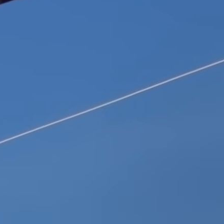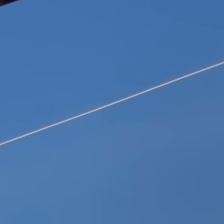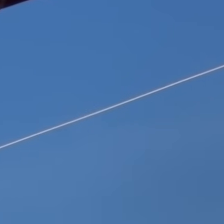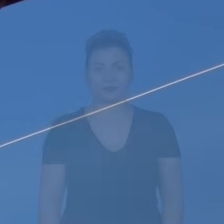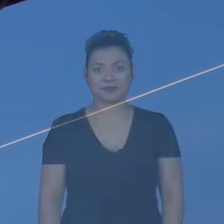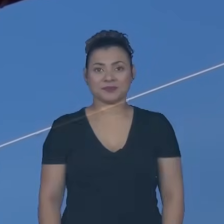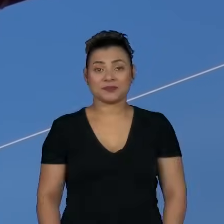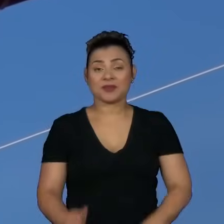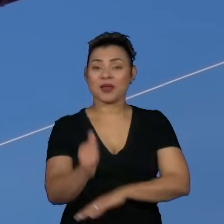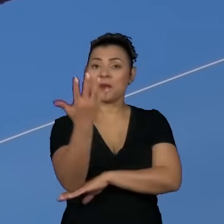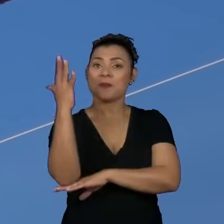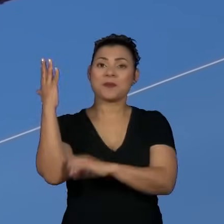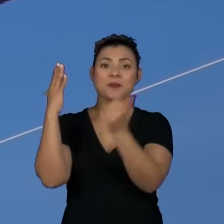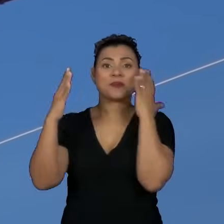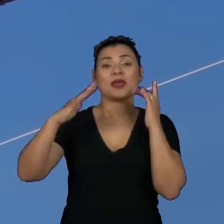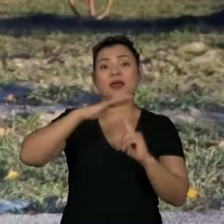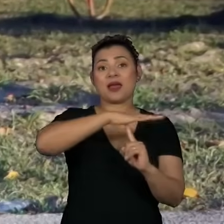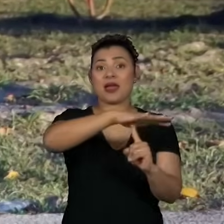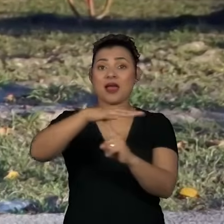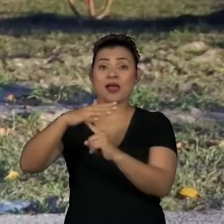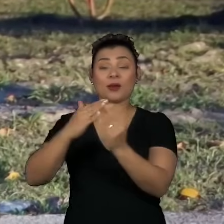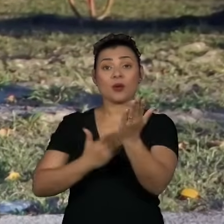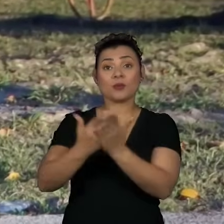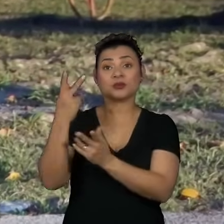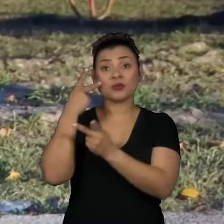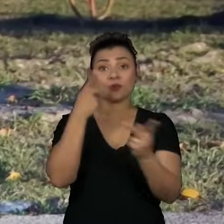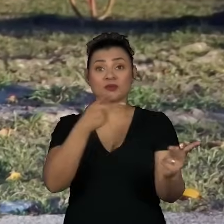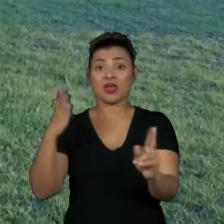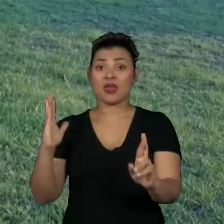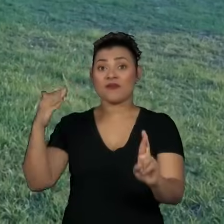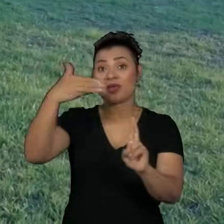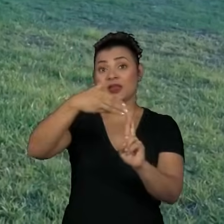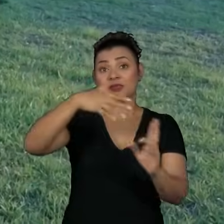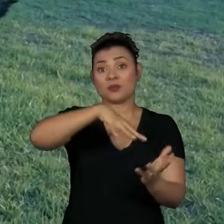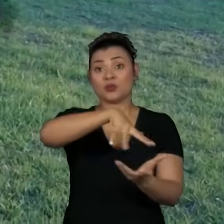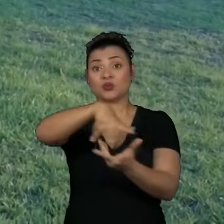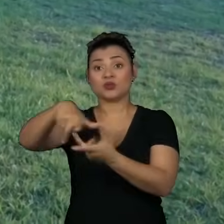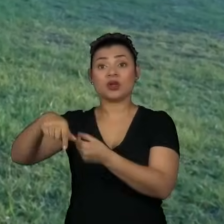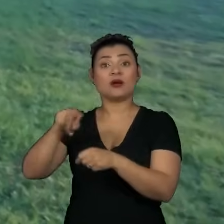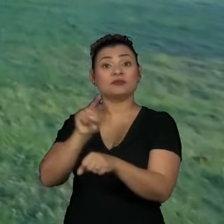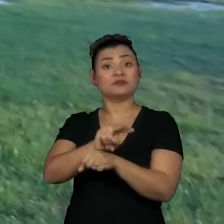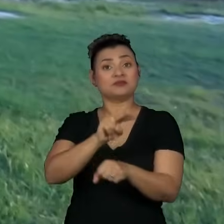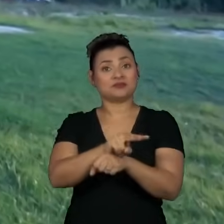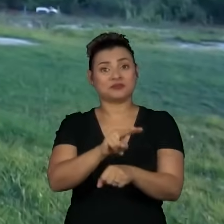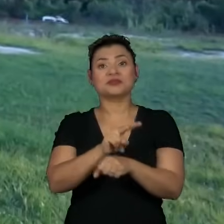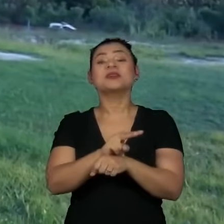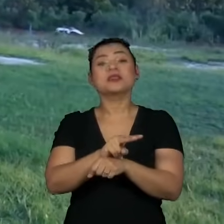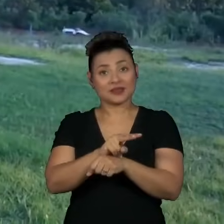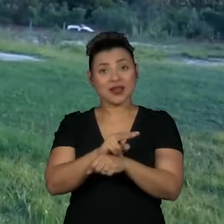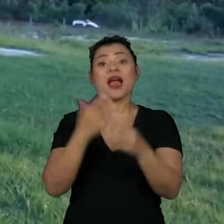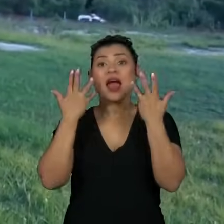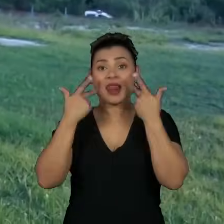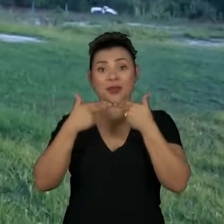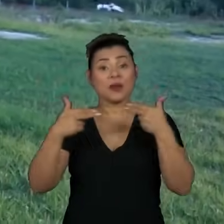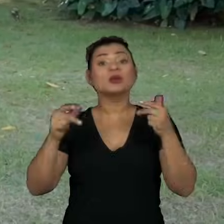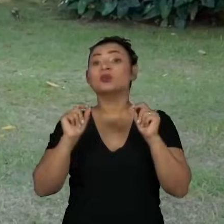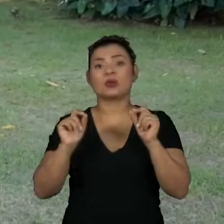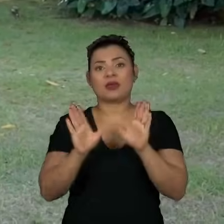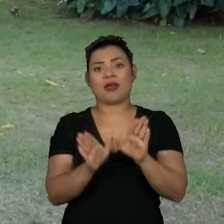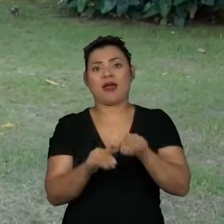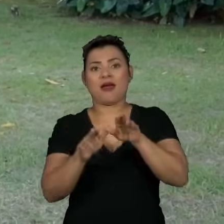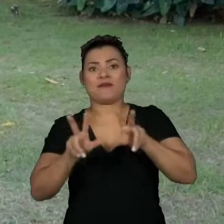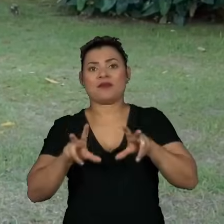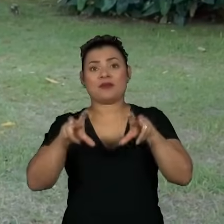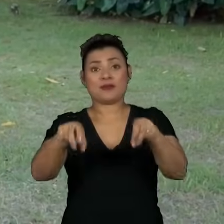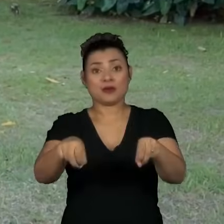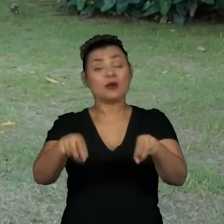Bom, o Parque dos Falcões se tornou um local turístico, virou referência mundial na criação, reprodução e preservação de aves de rapina. E as